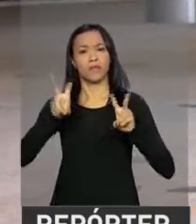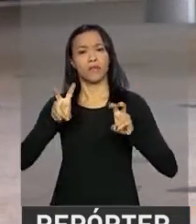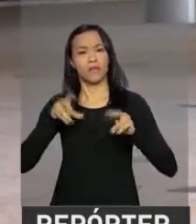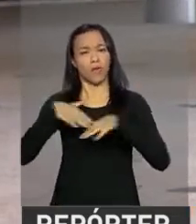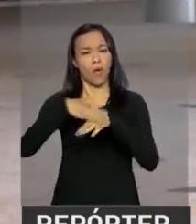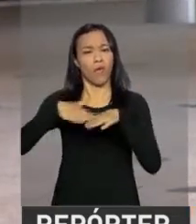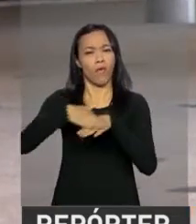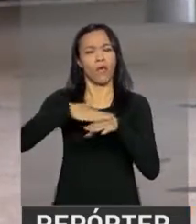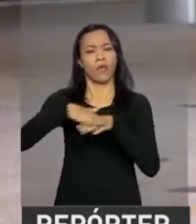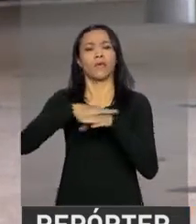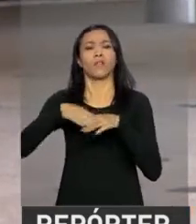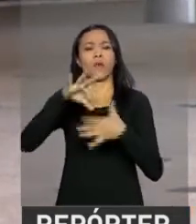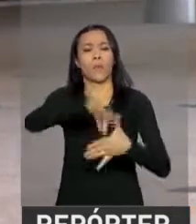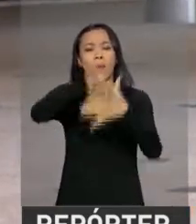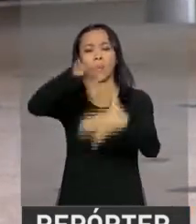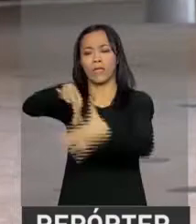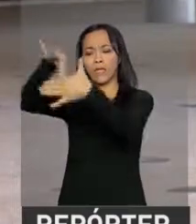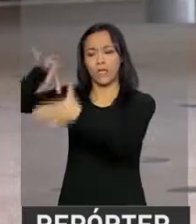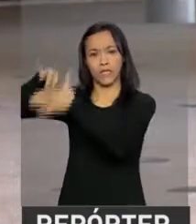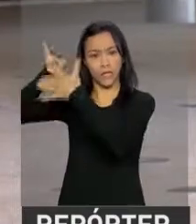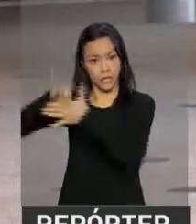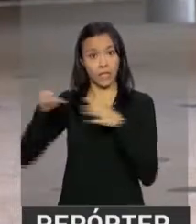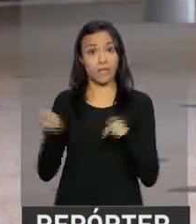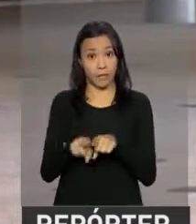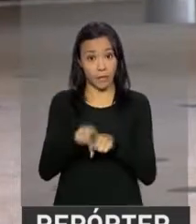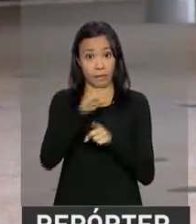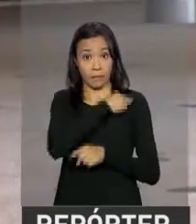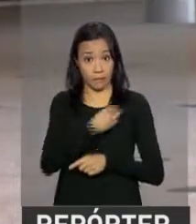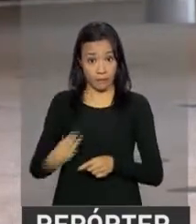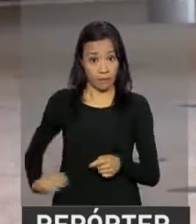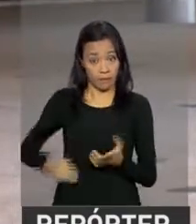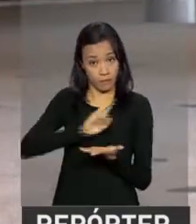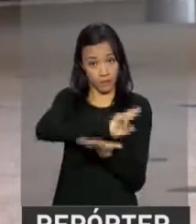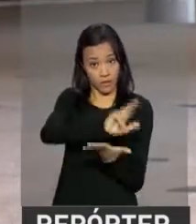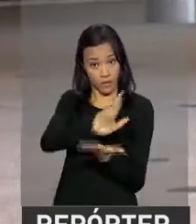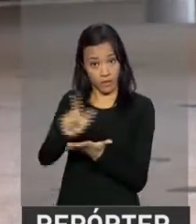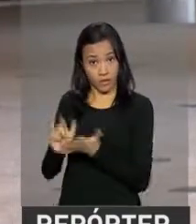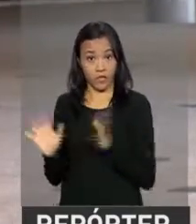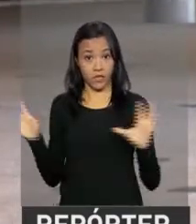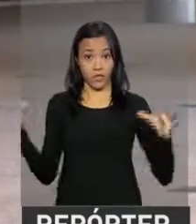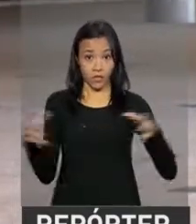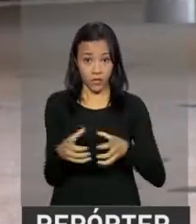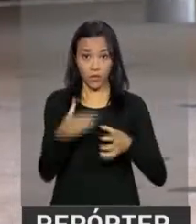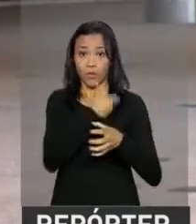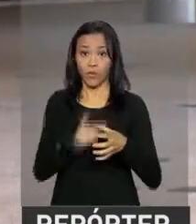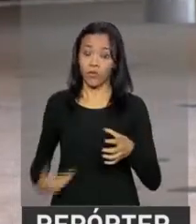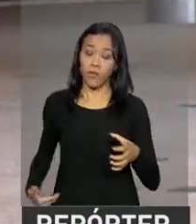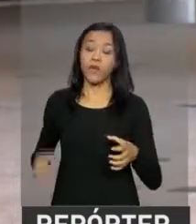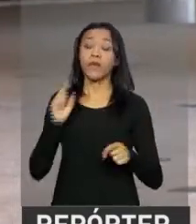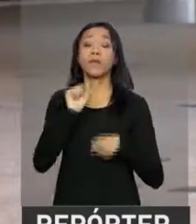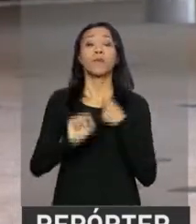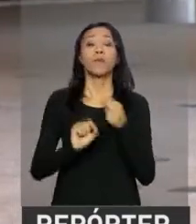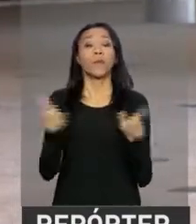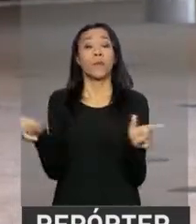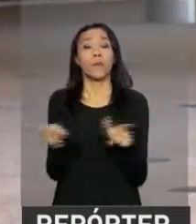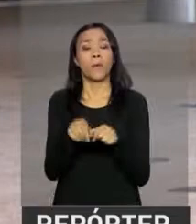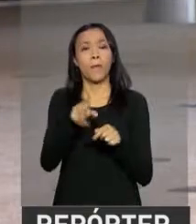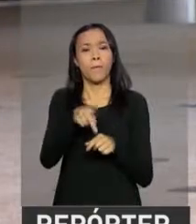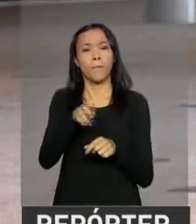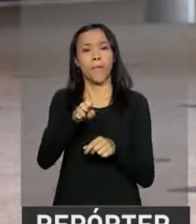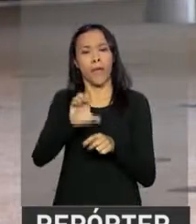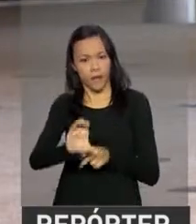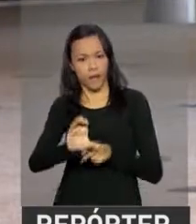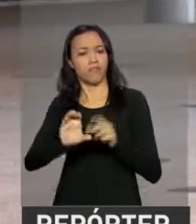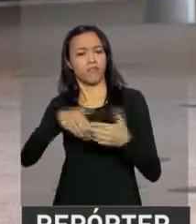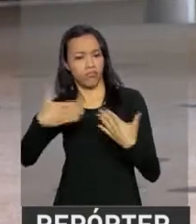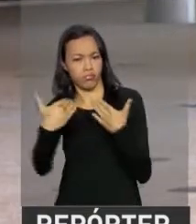Michel Temer, com líderes da base aliada, também ministros de governo, além da PEC do teto dos gastos públicos, foi discutido